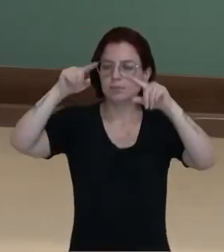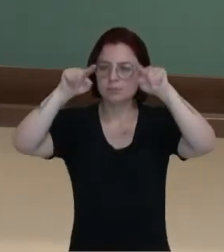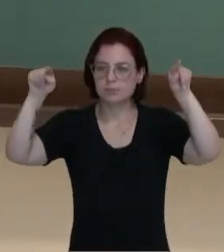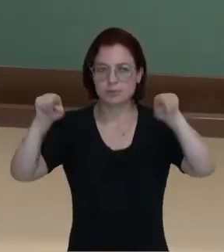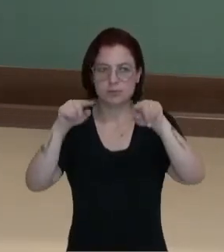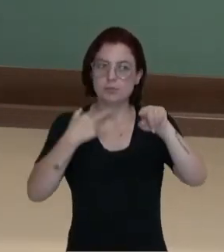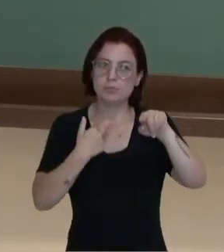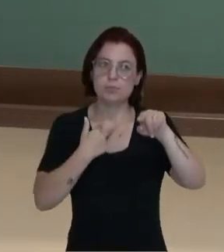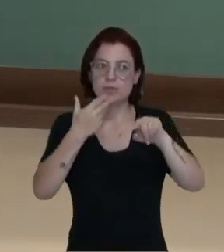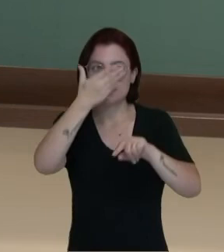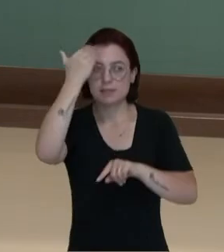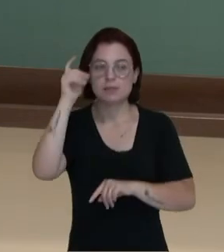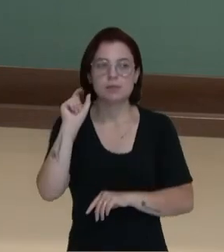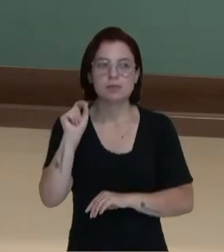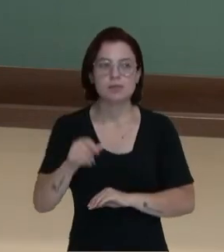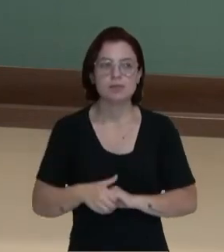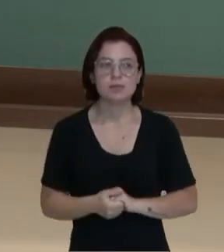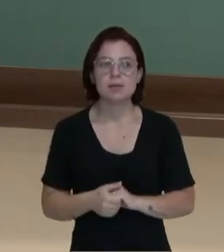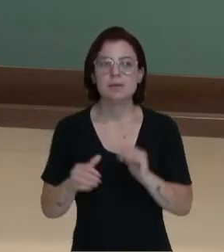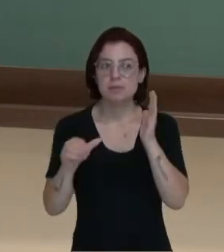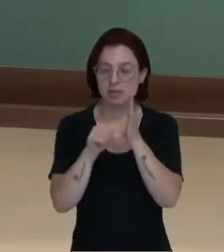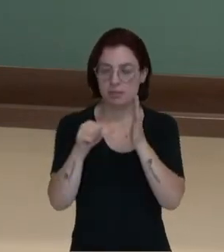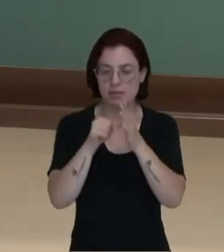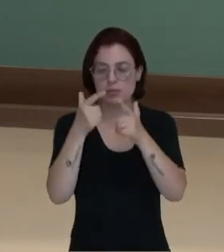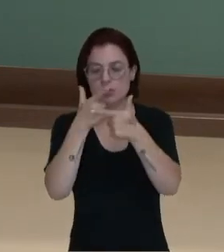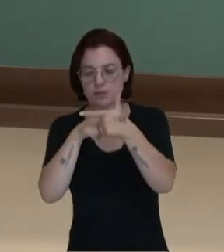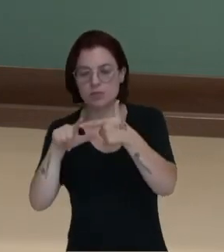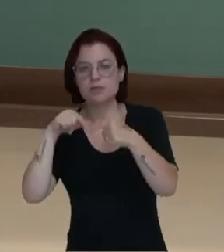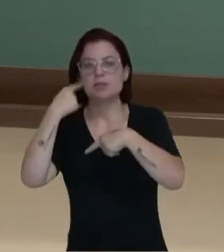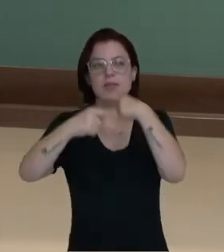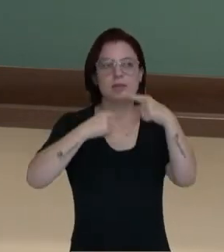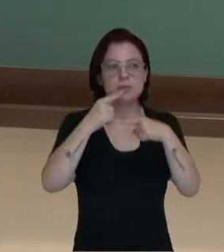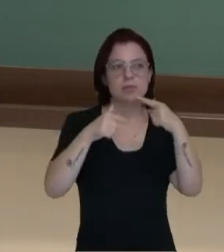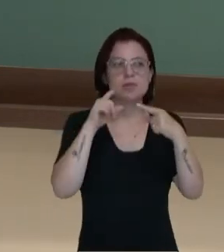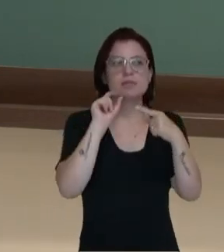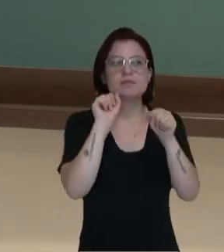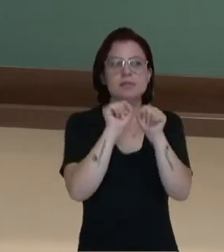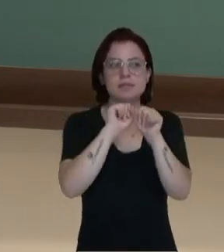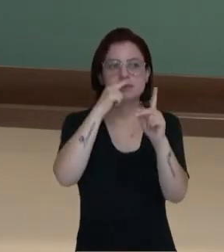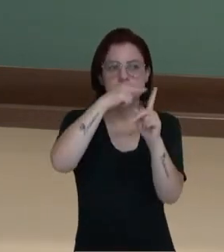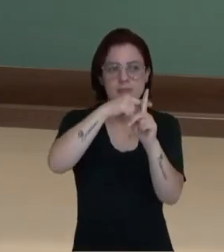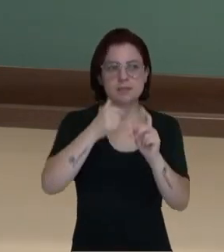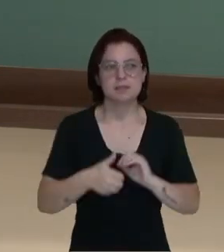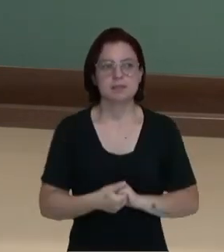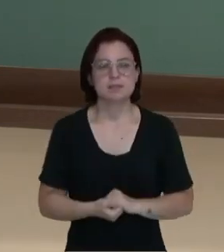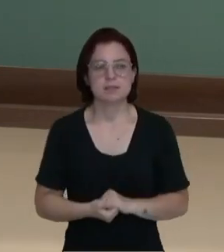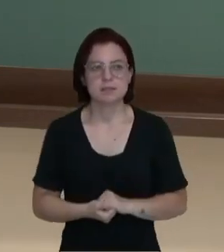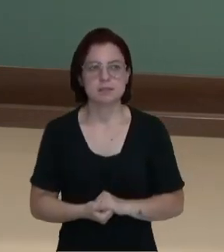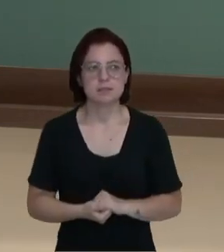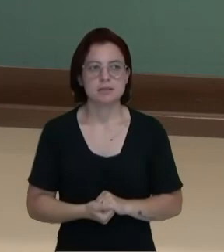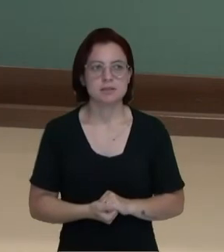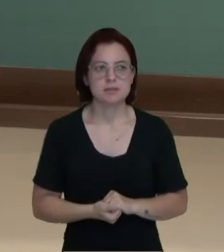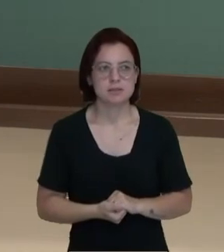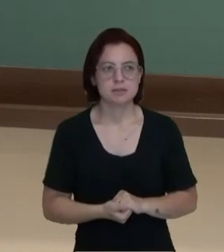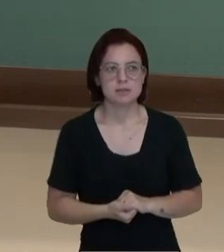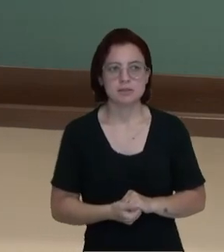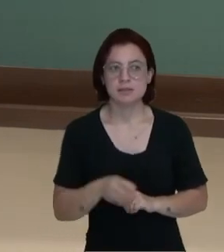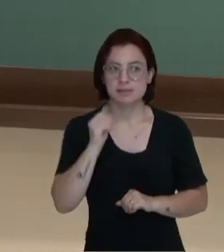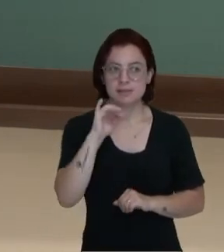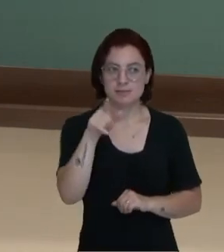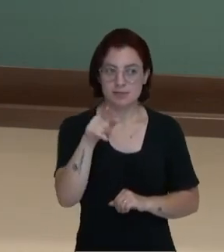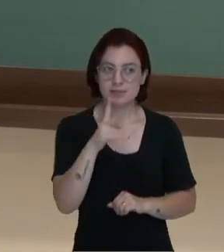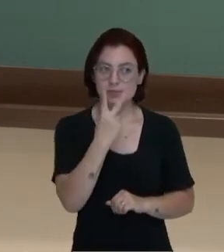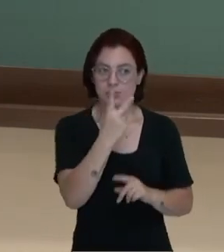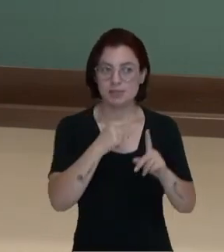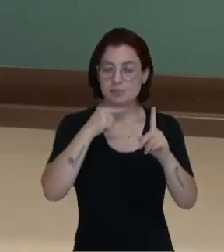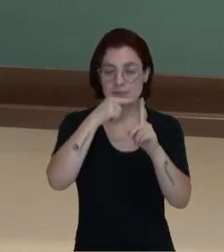posso esquecer que eu tenho que primeiro resolver a divisão para depois fazer a adição. Gente, se vocês fizerem 2 mais 10 e